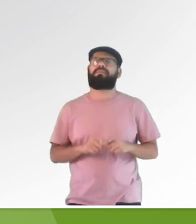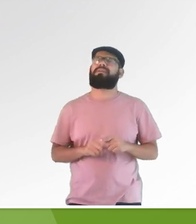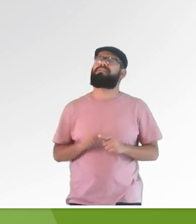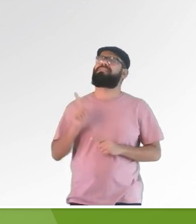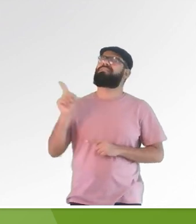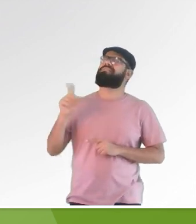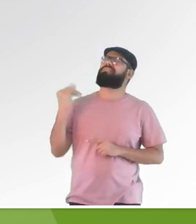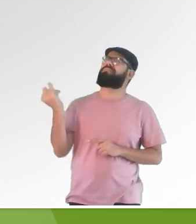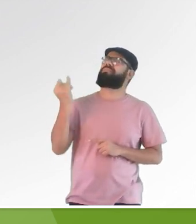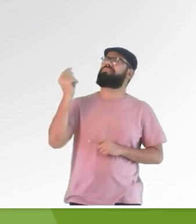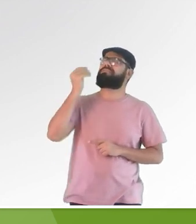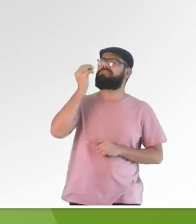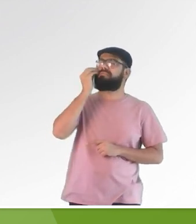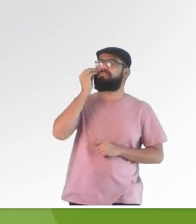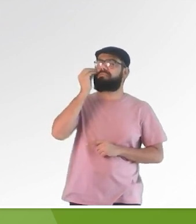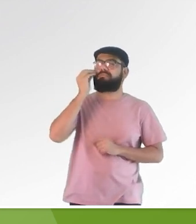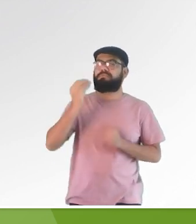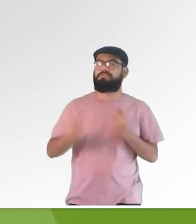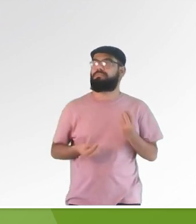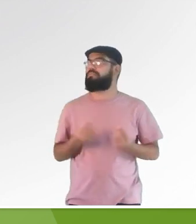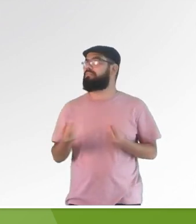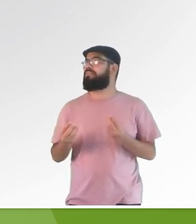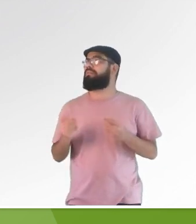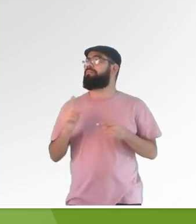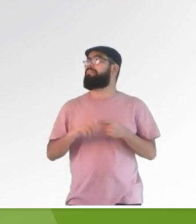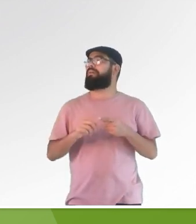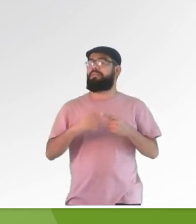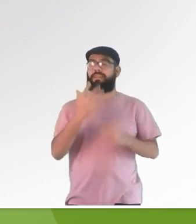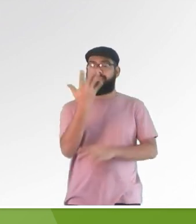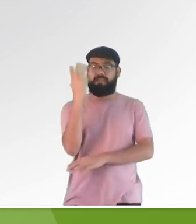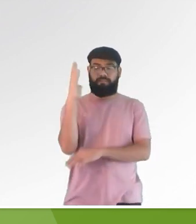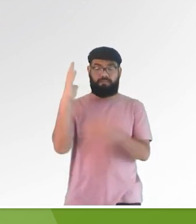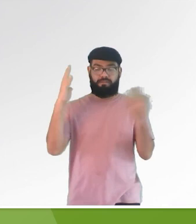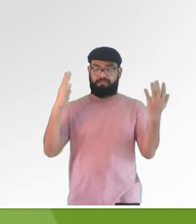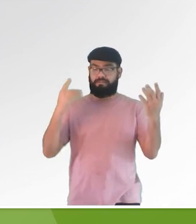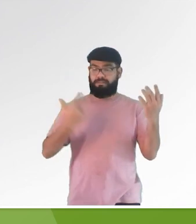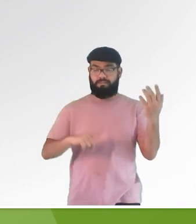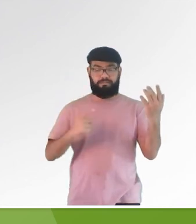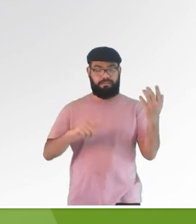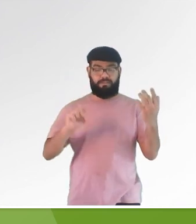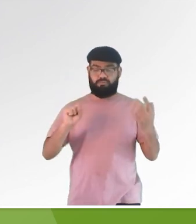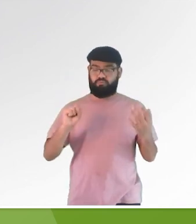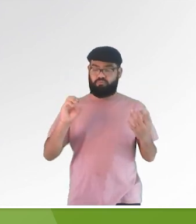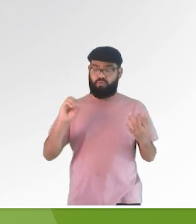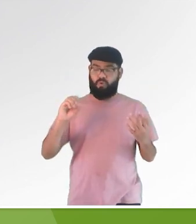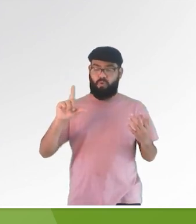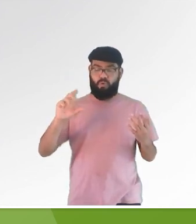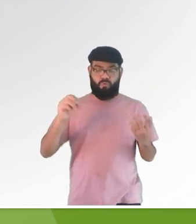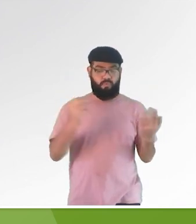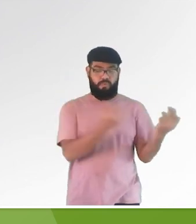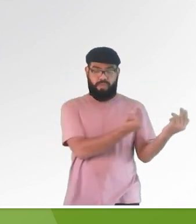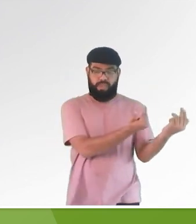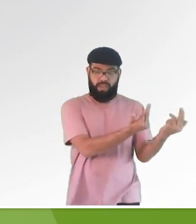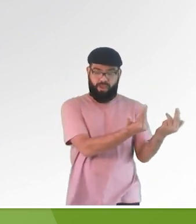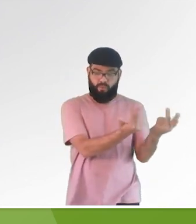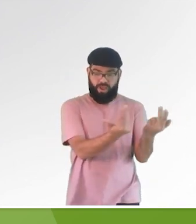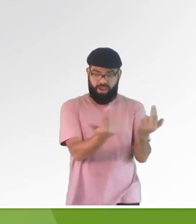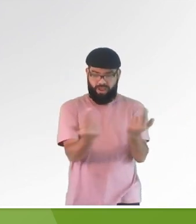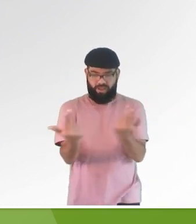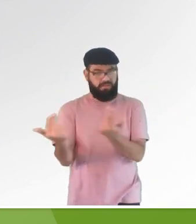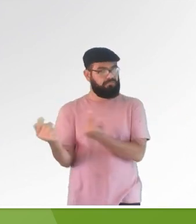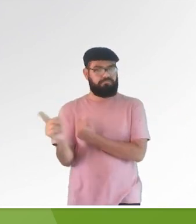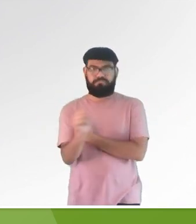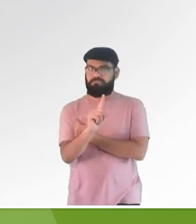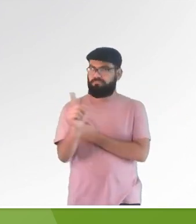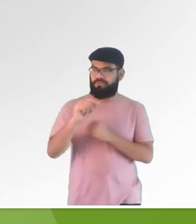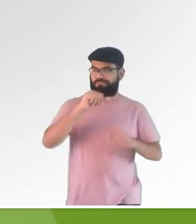identificar? Porque na natureza a gente não tem o solo idêntico em todas as regiões do planeta. A